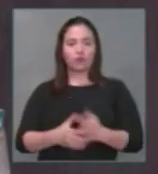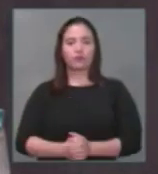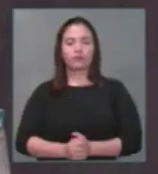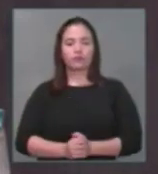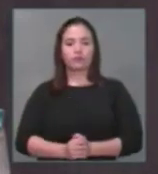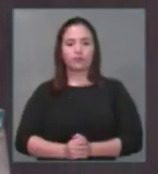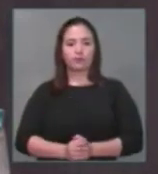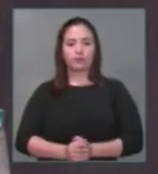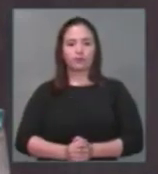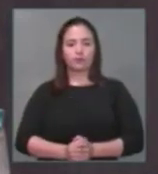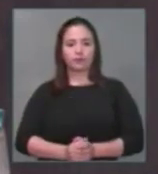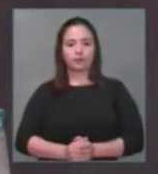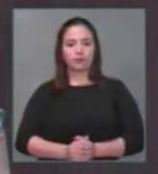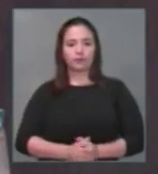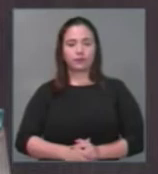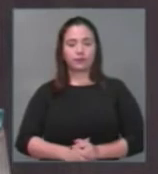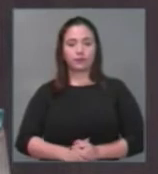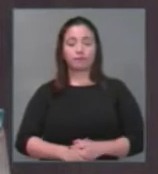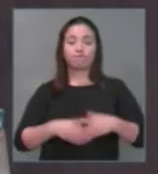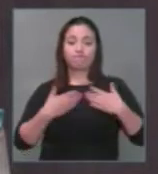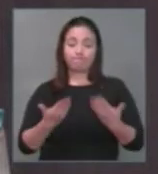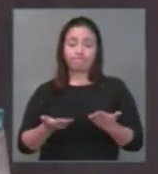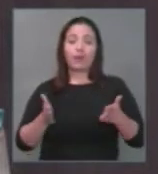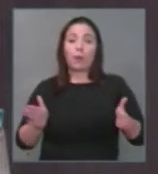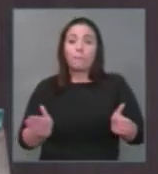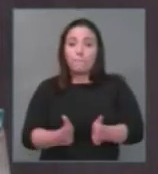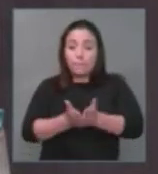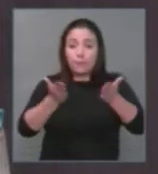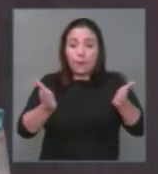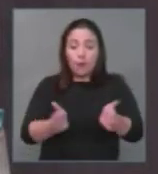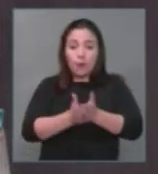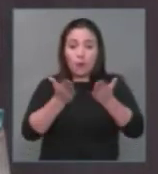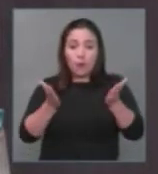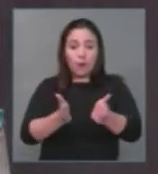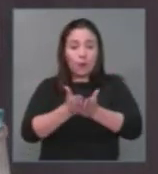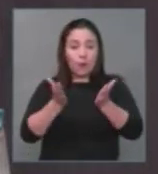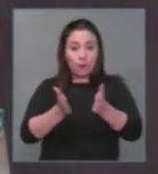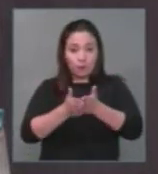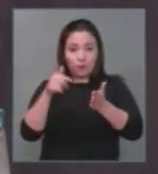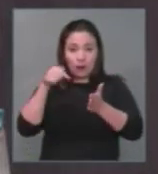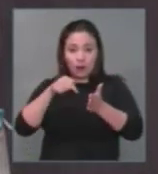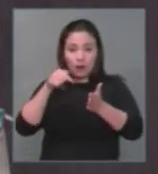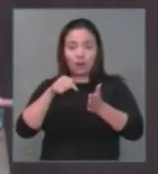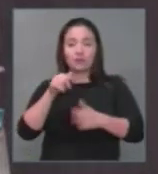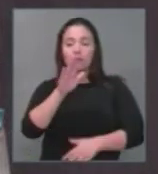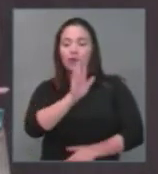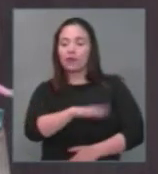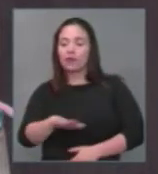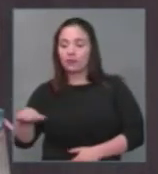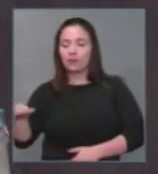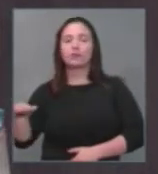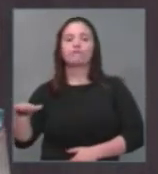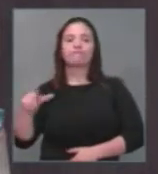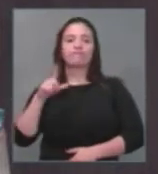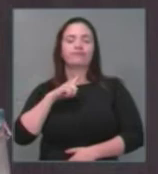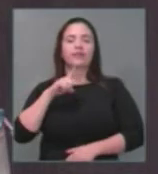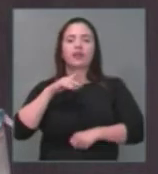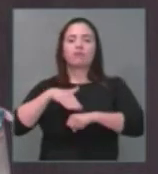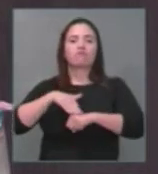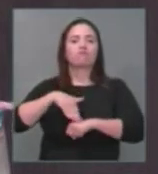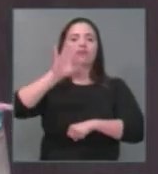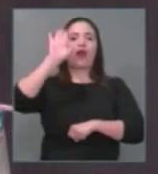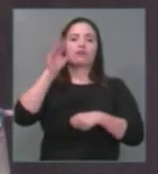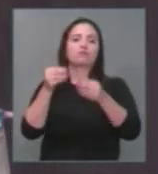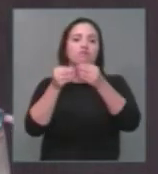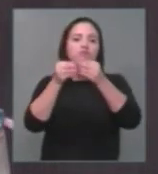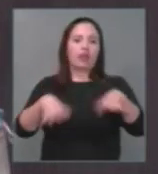Indiscutivelmente, a extrema pobreza e a pobreza na infância são das maiores violações